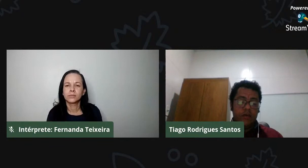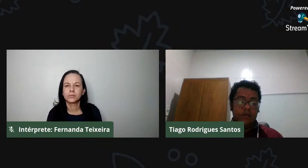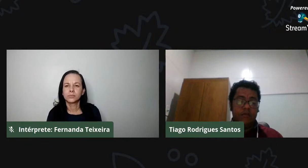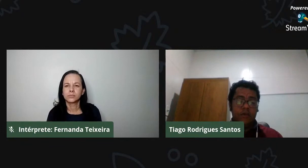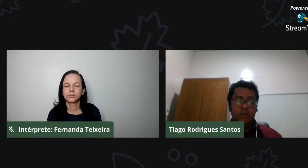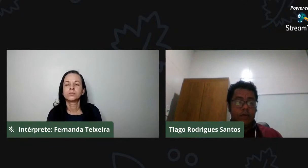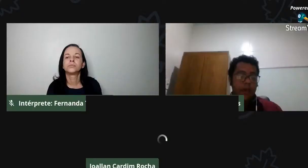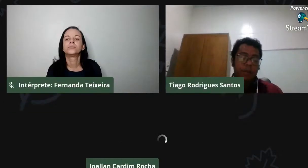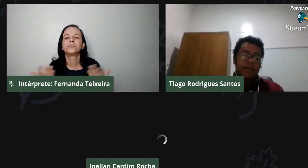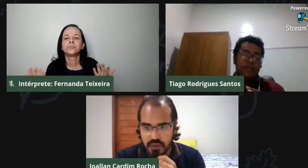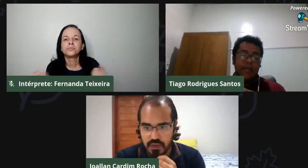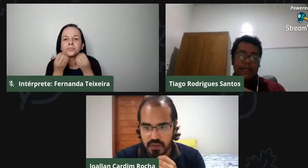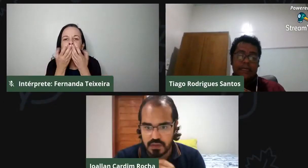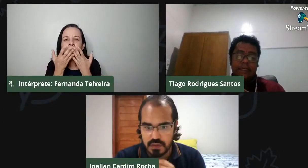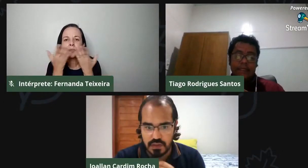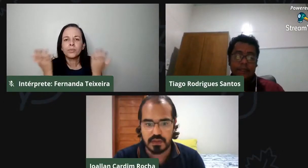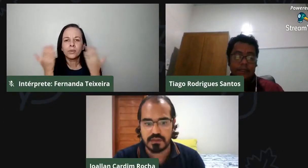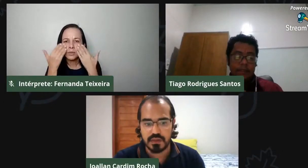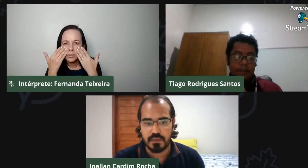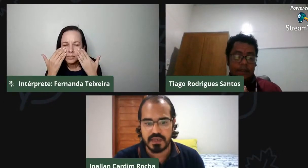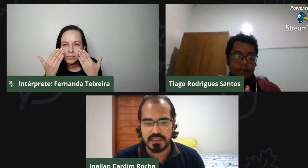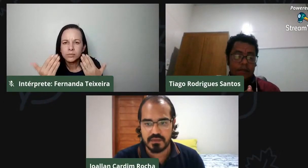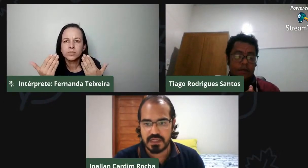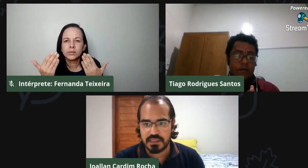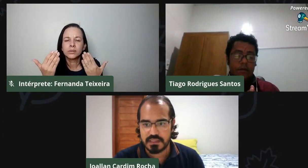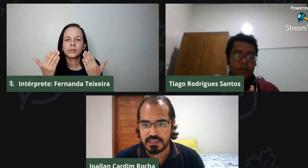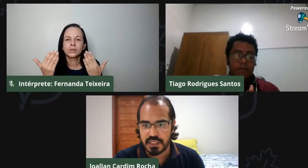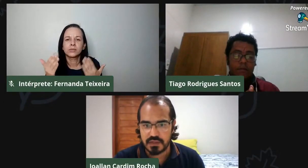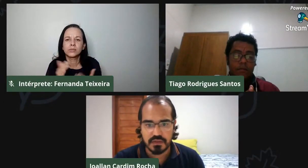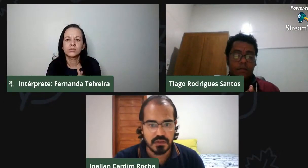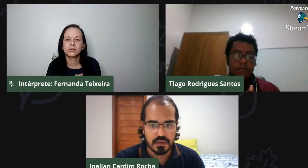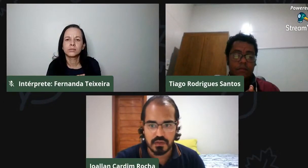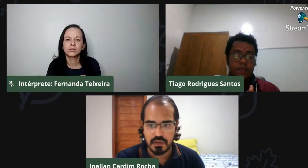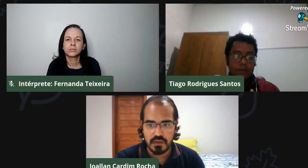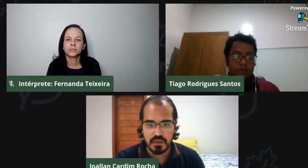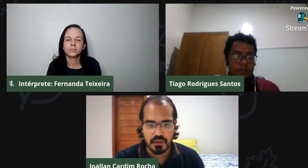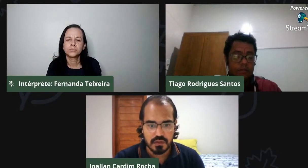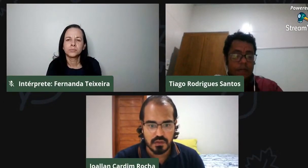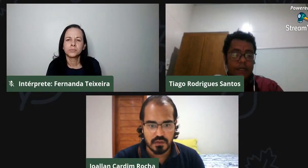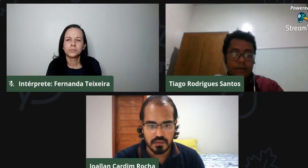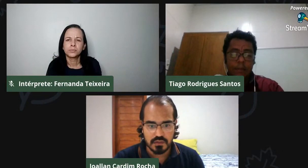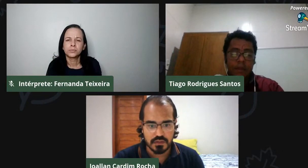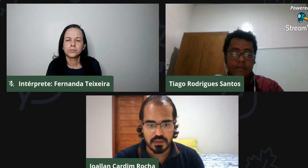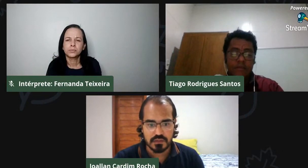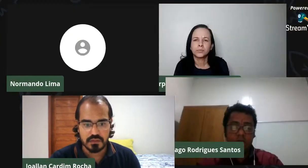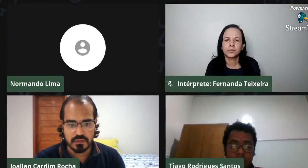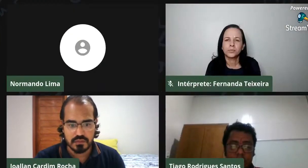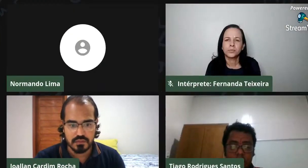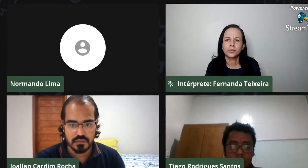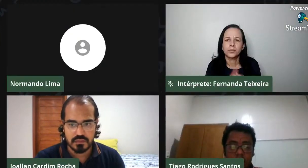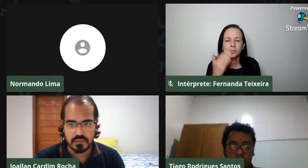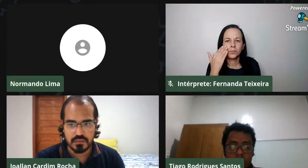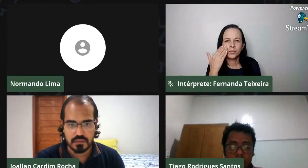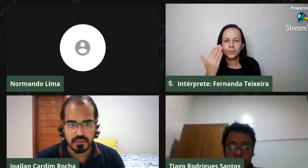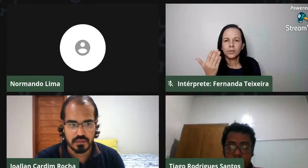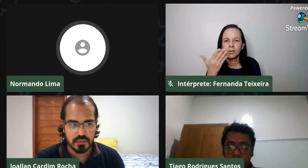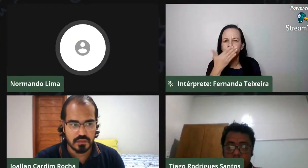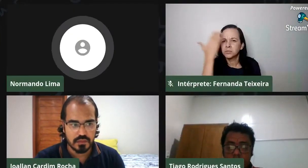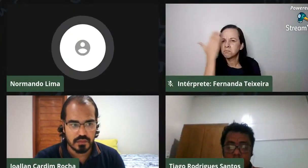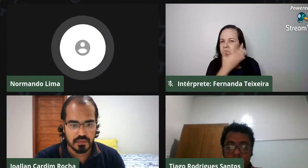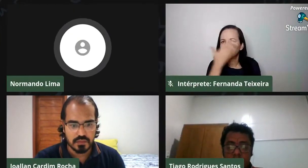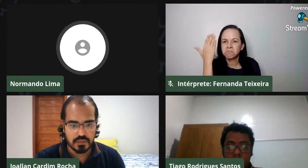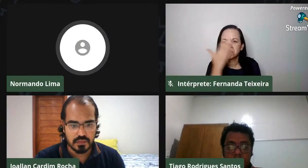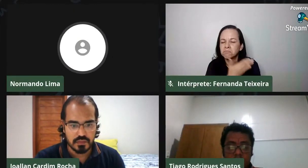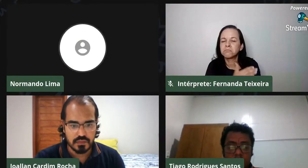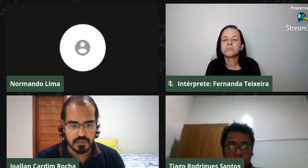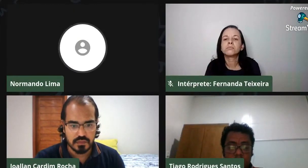Bom, gente, eu quero apresentar aqui, né? Não apareceu nada ainda, Tiago. Não? Aqui está aparecendo para mim. Tem